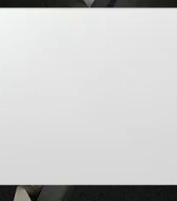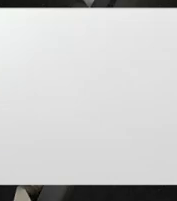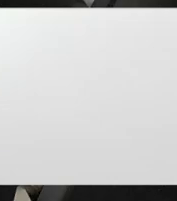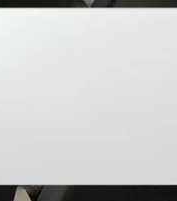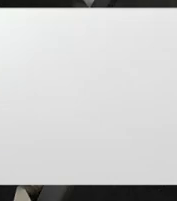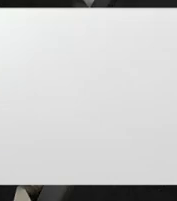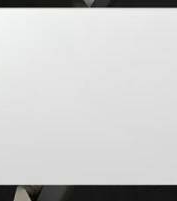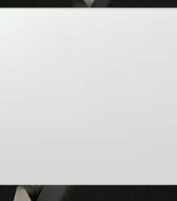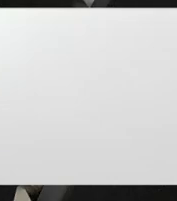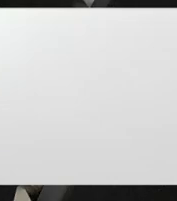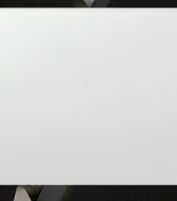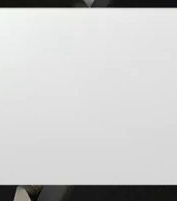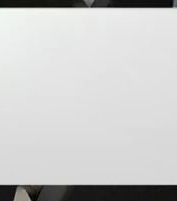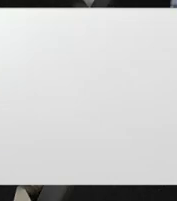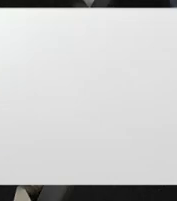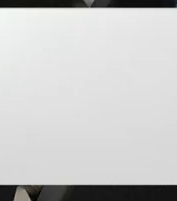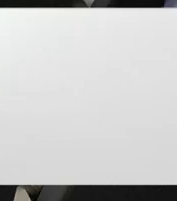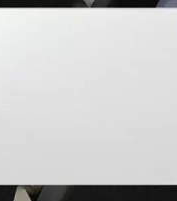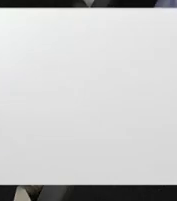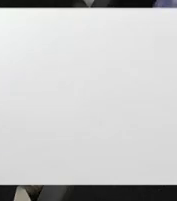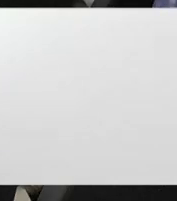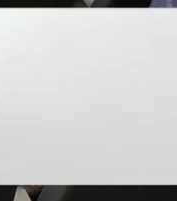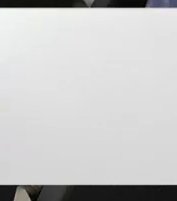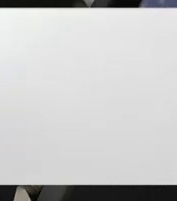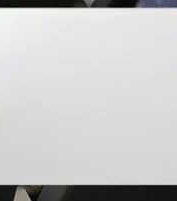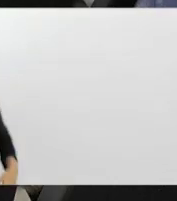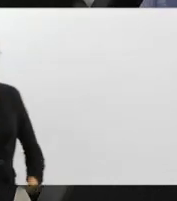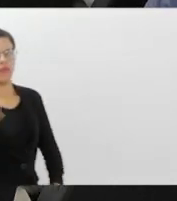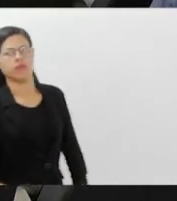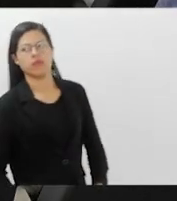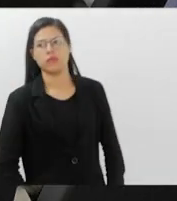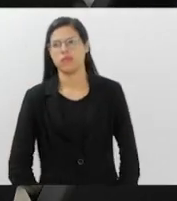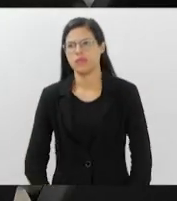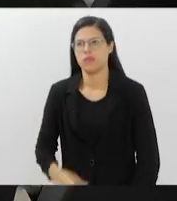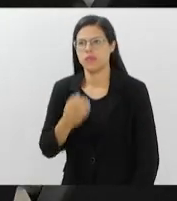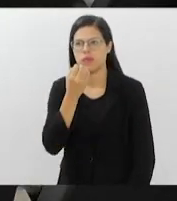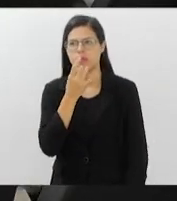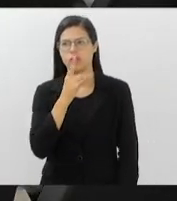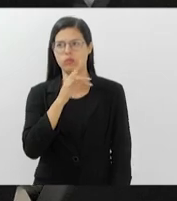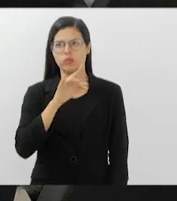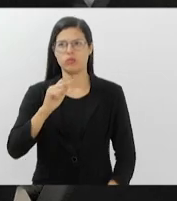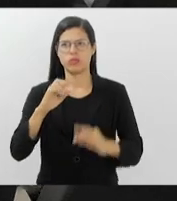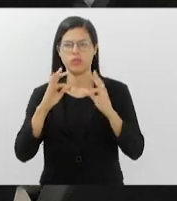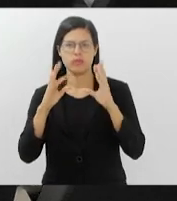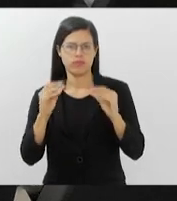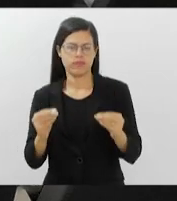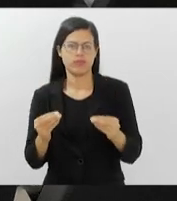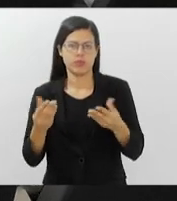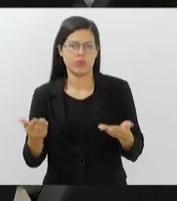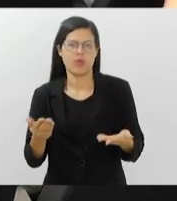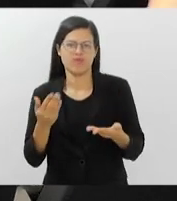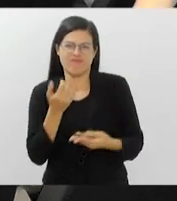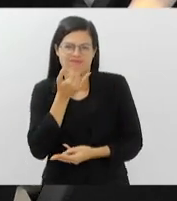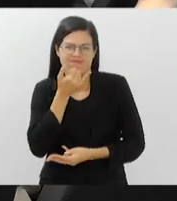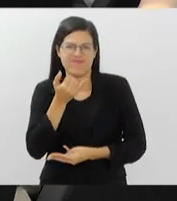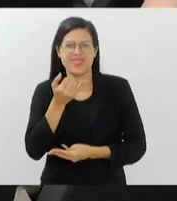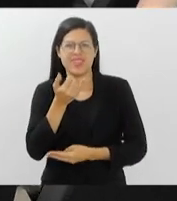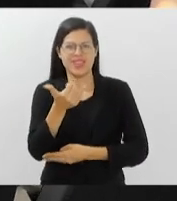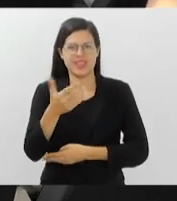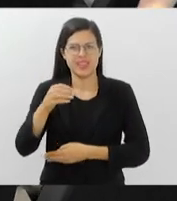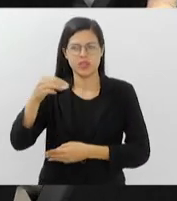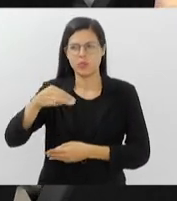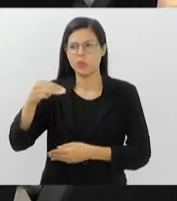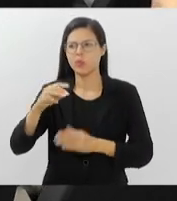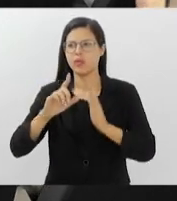Bom dia a todas e todos inicialmente Desculpa pelos 10 minutos de atraso mas eu